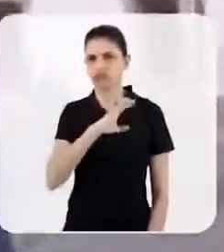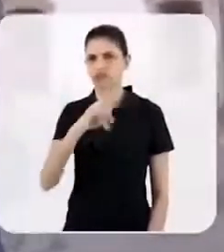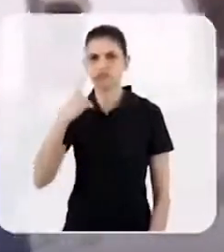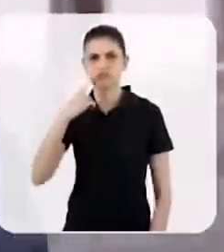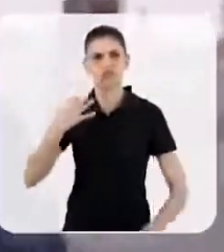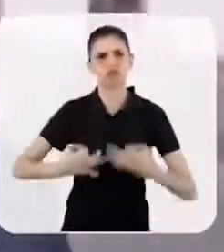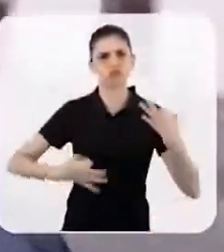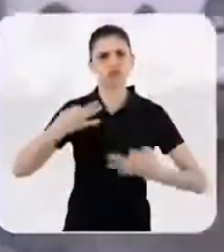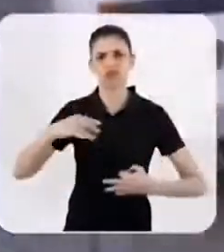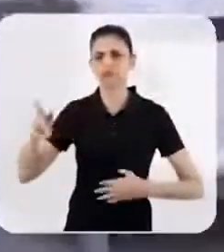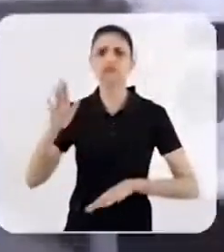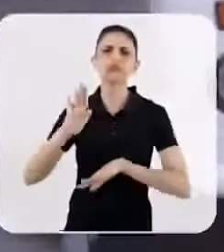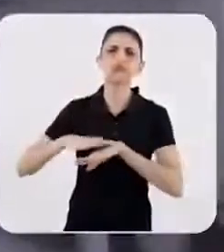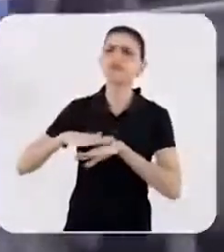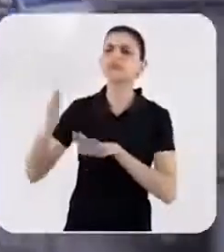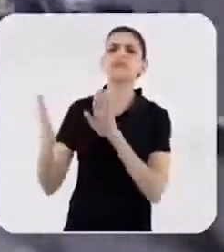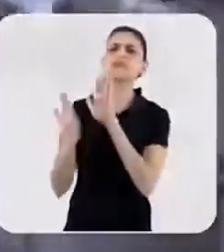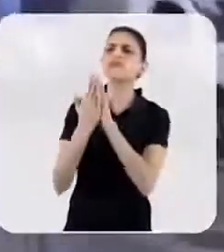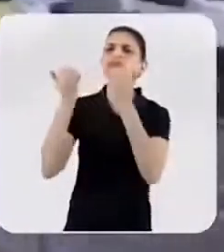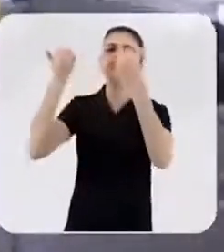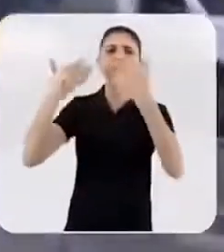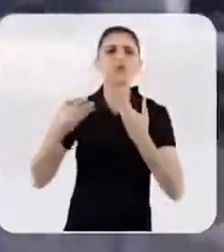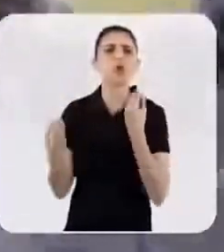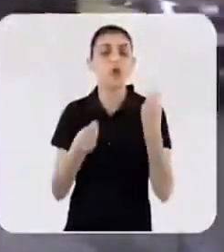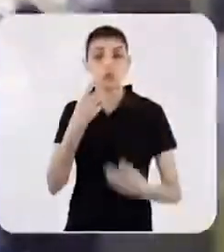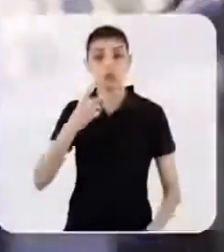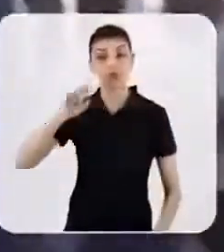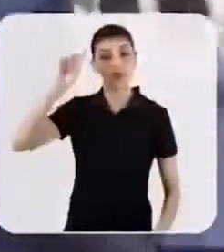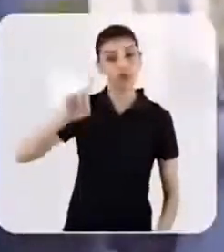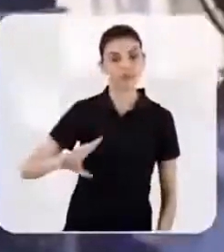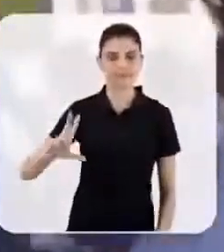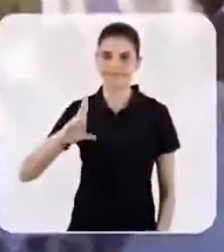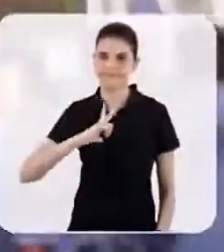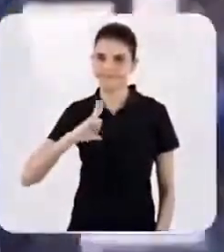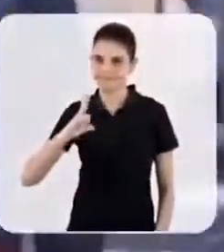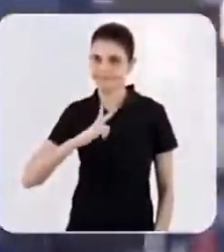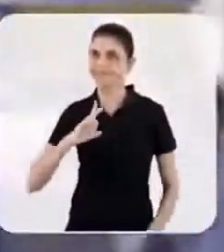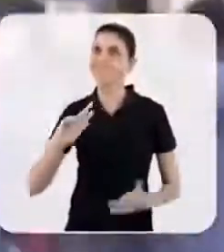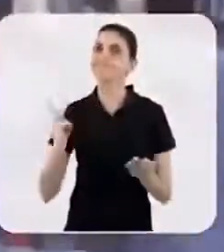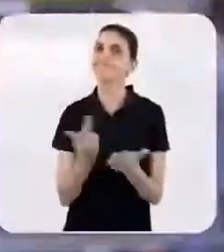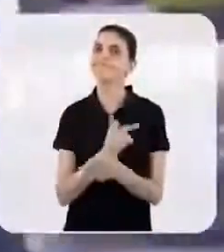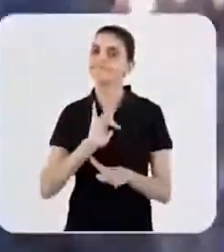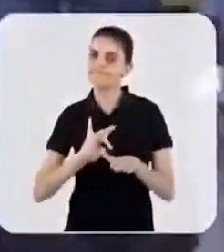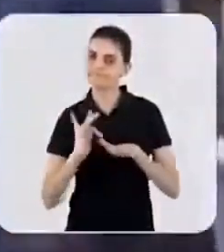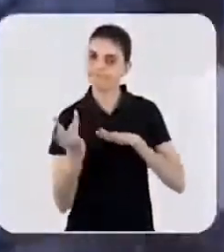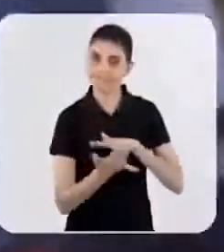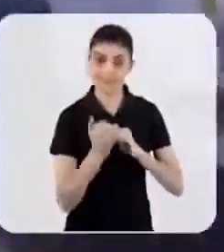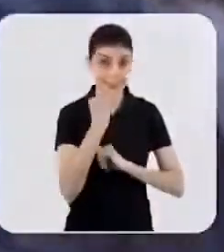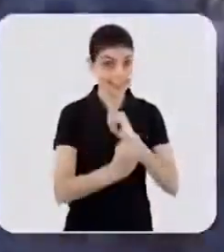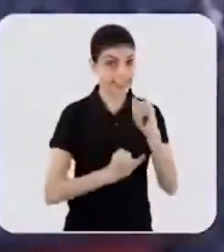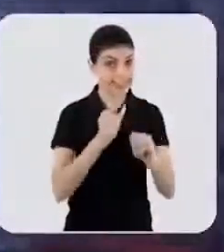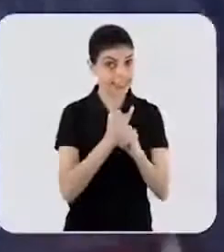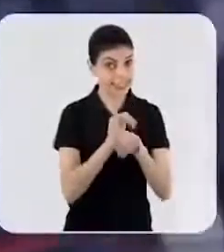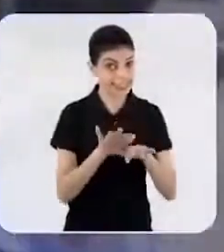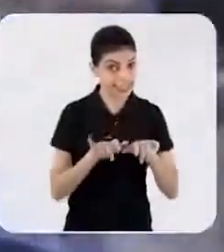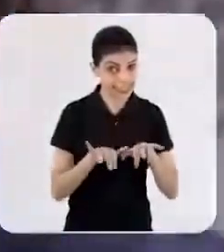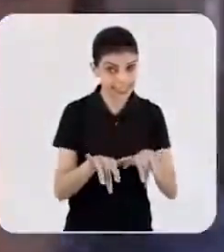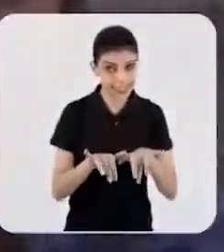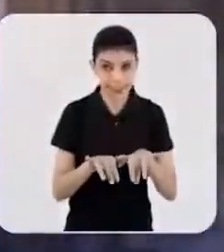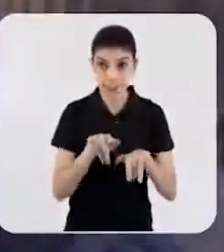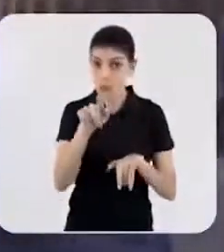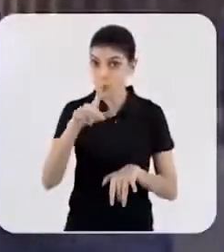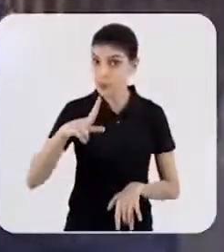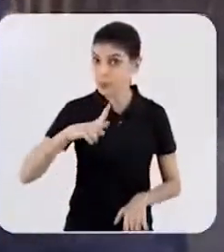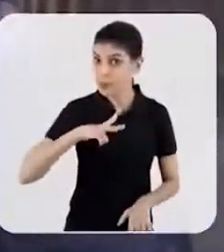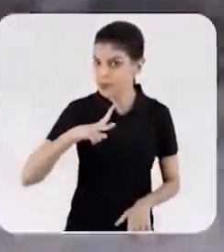jurídico do Instituto. Ele vai explicar como é que funciona juridicamente os direitos à privacidade nas redes sociais e na internet como um todo.